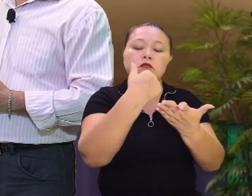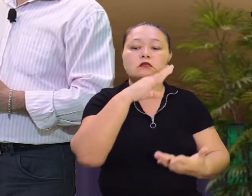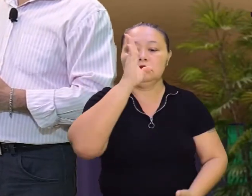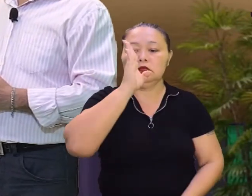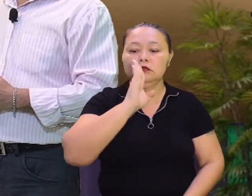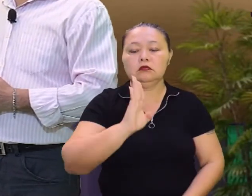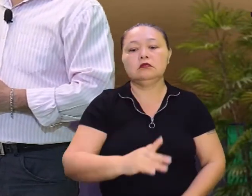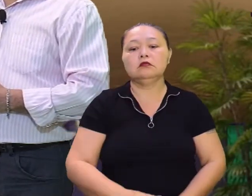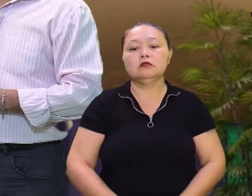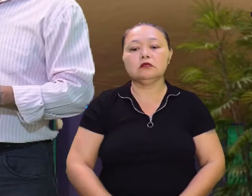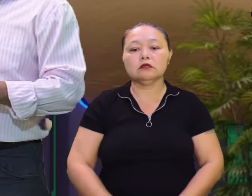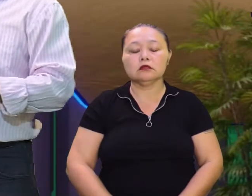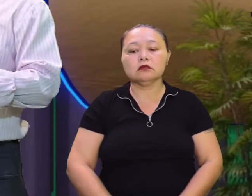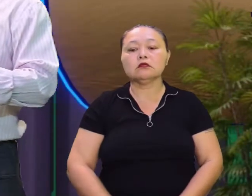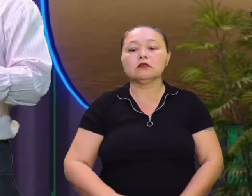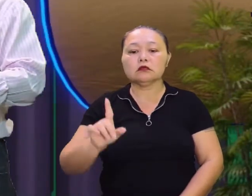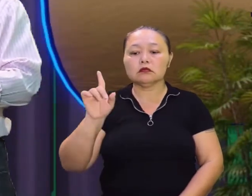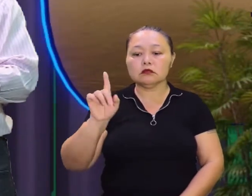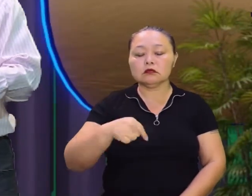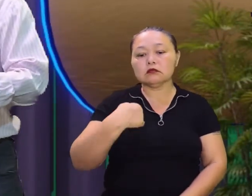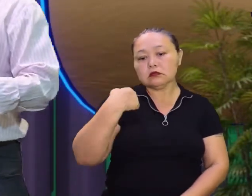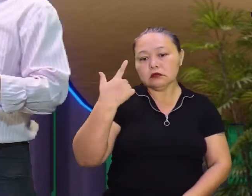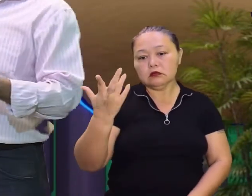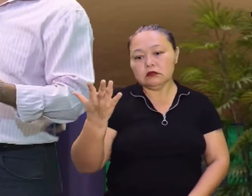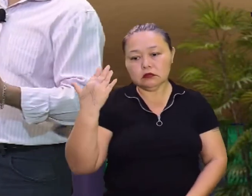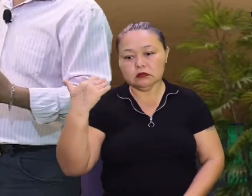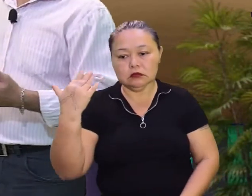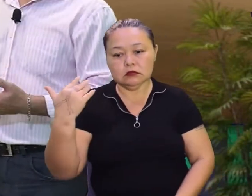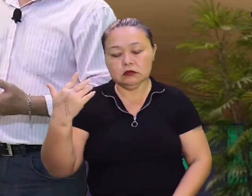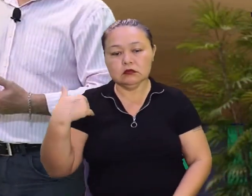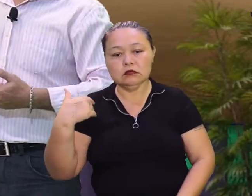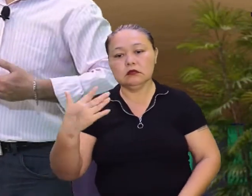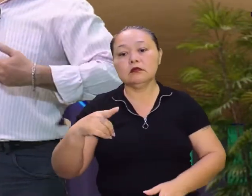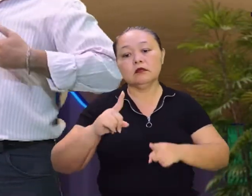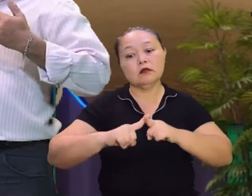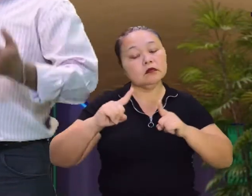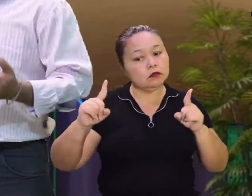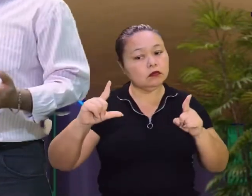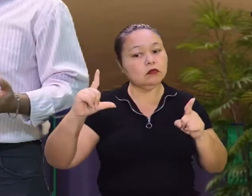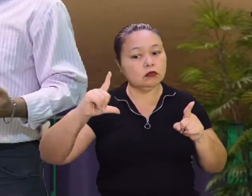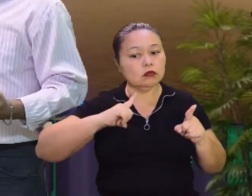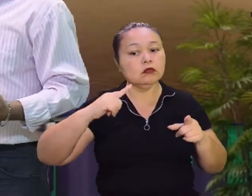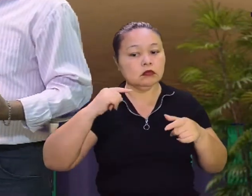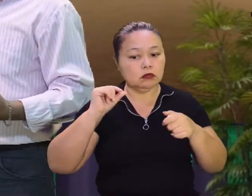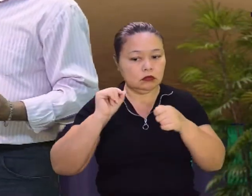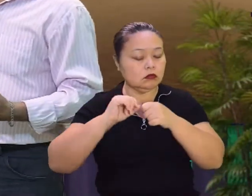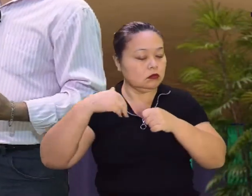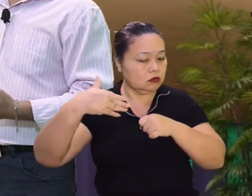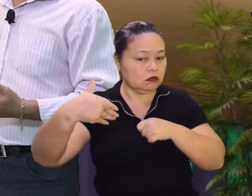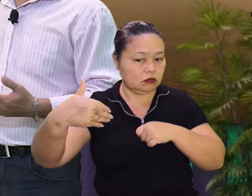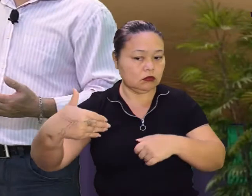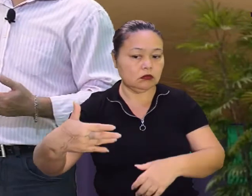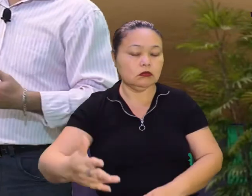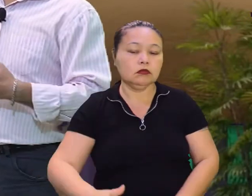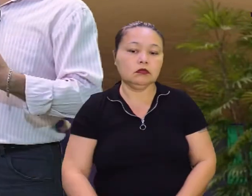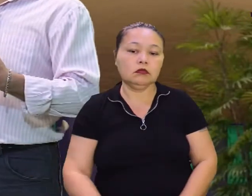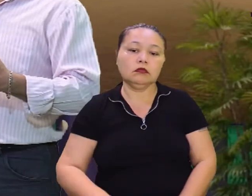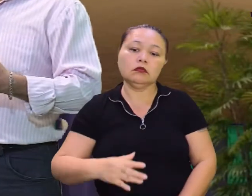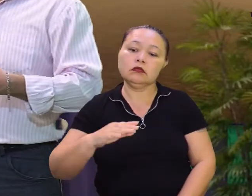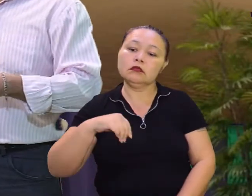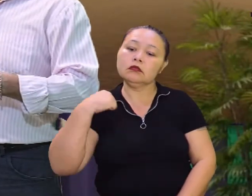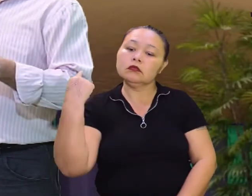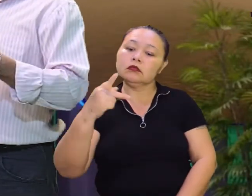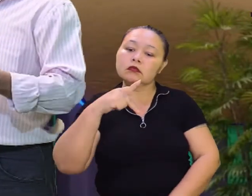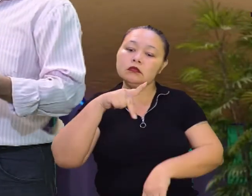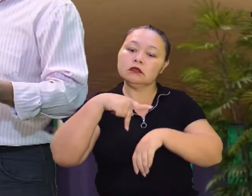Brasil. Muito foi feito, né, ao longo do tempo, mas ainda há muito o que se fazer. Com certeza. Né? Nosso país,